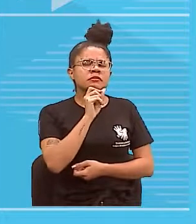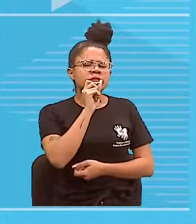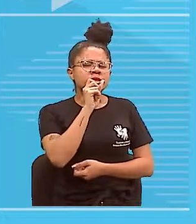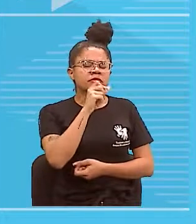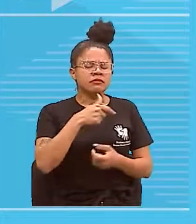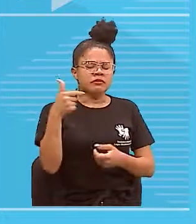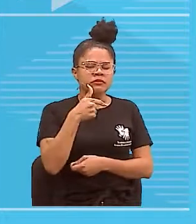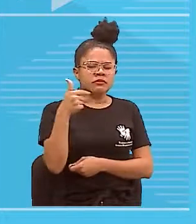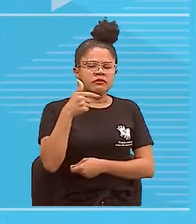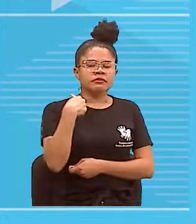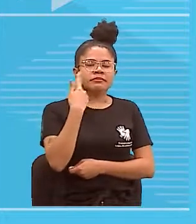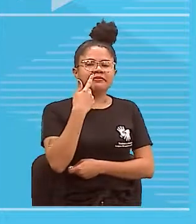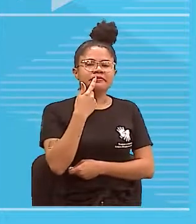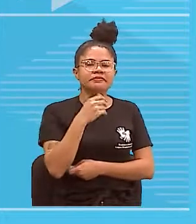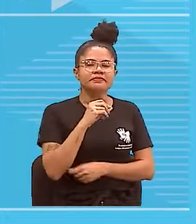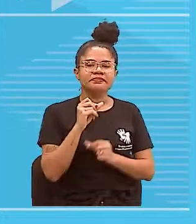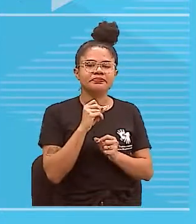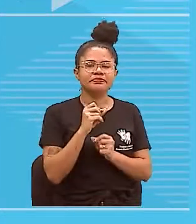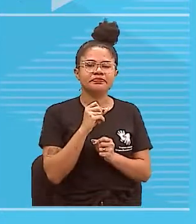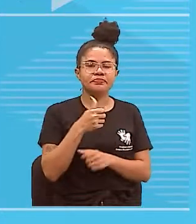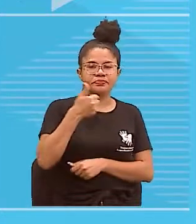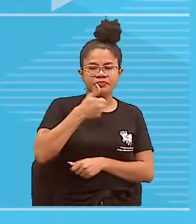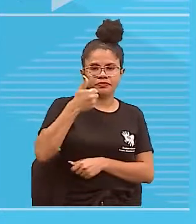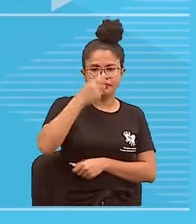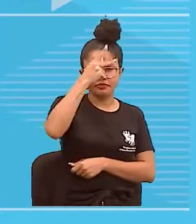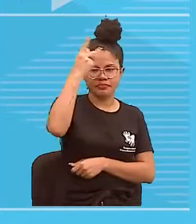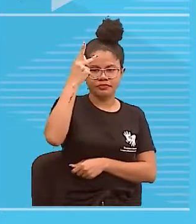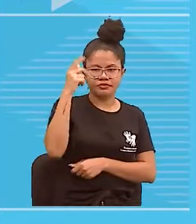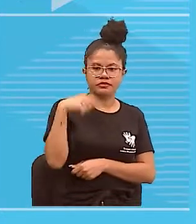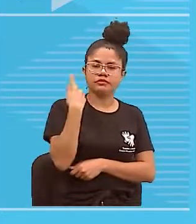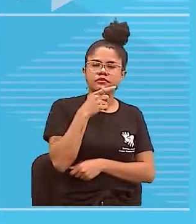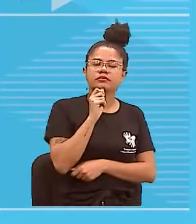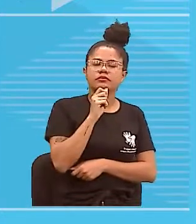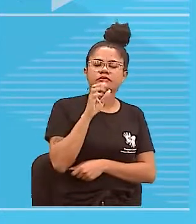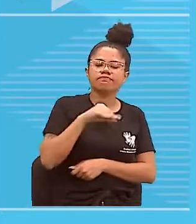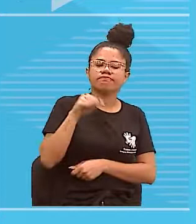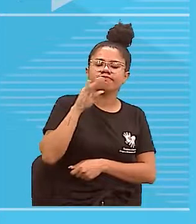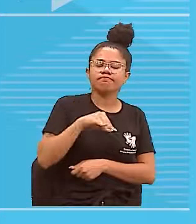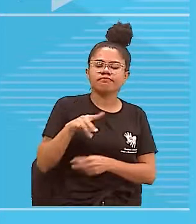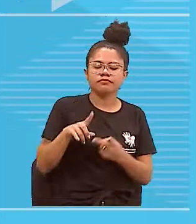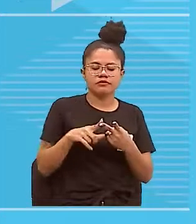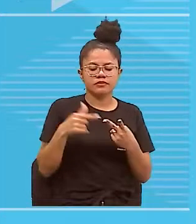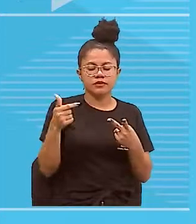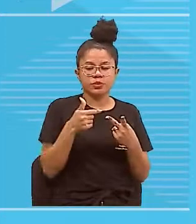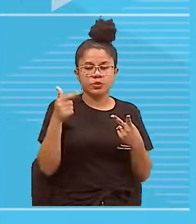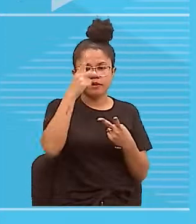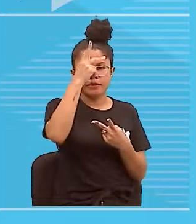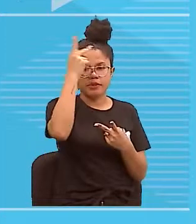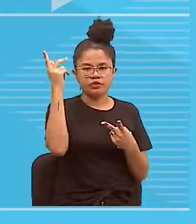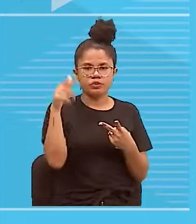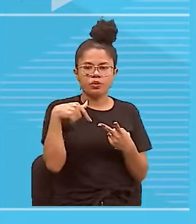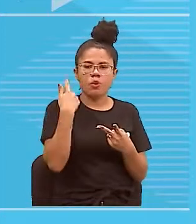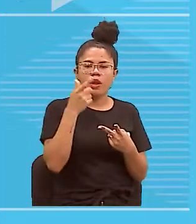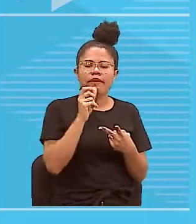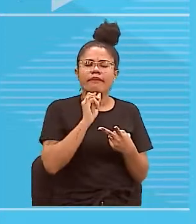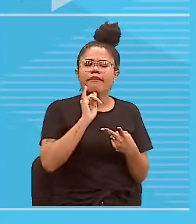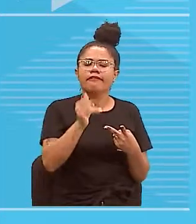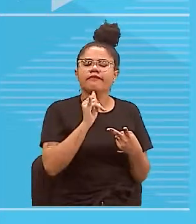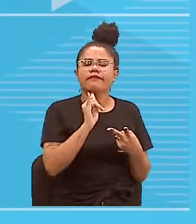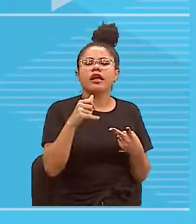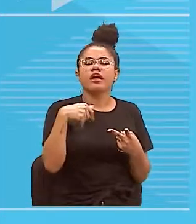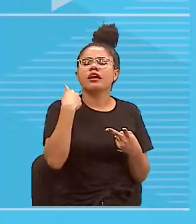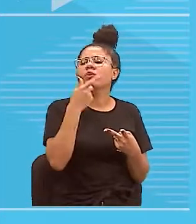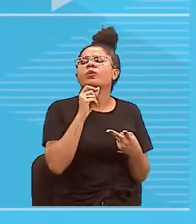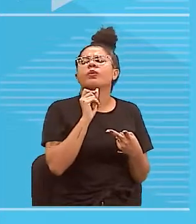segunda pessoa com quem se fala e terceira pessoa de quem se fala o imperativo